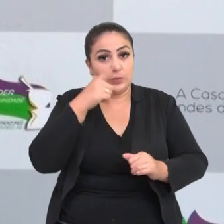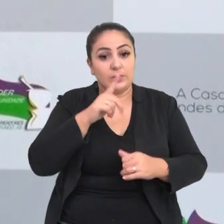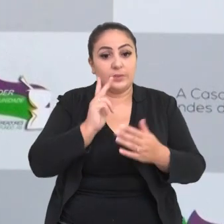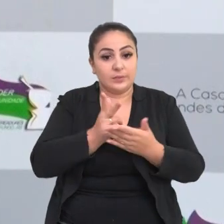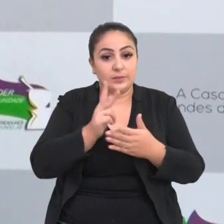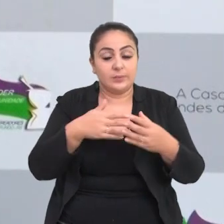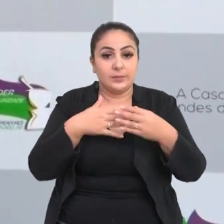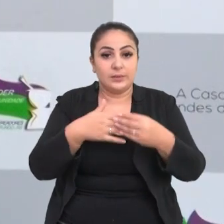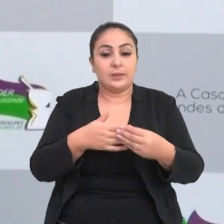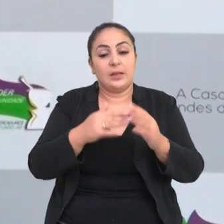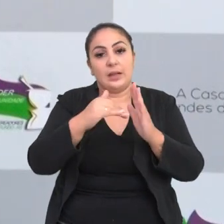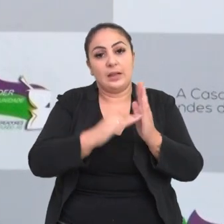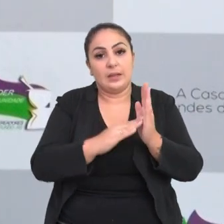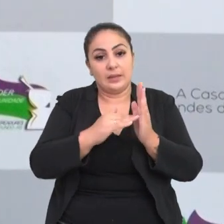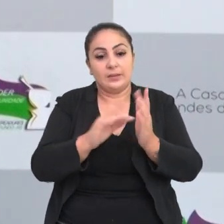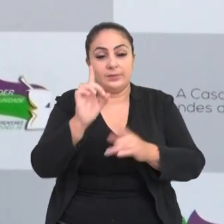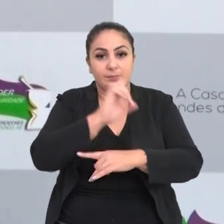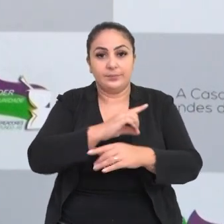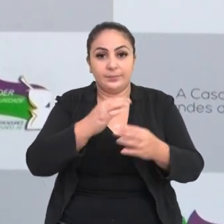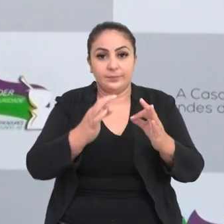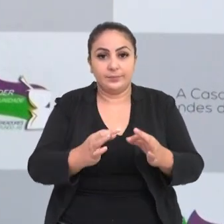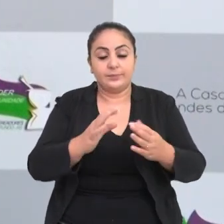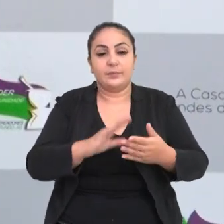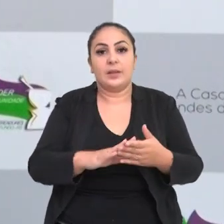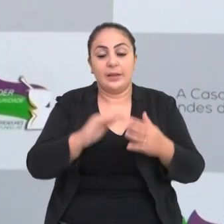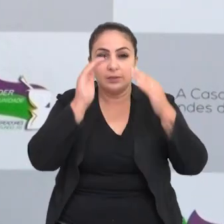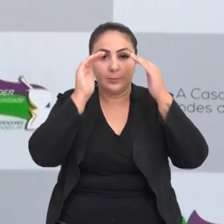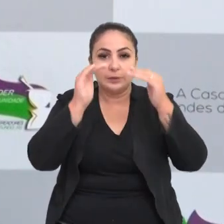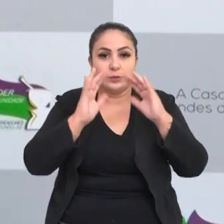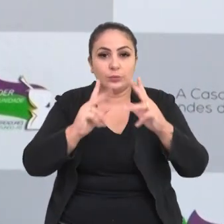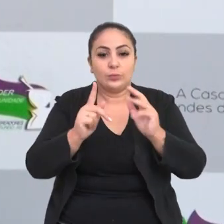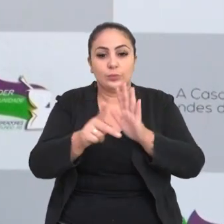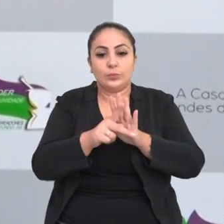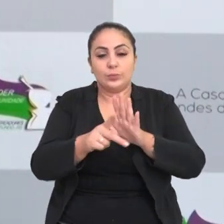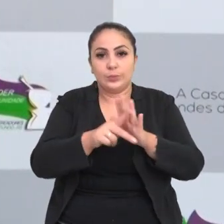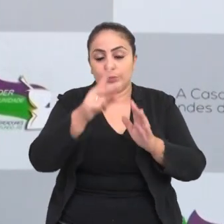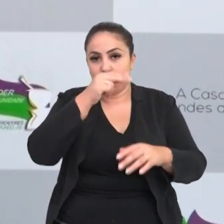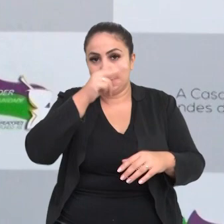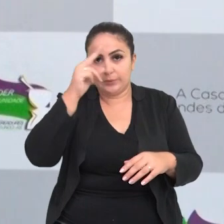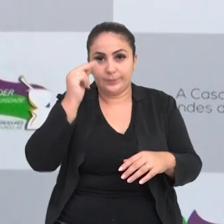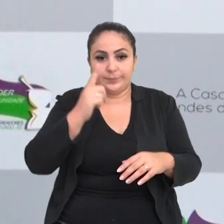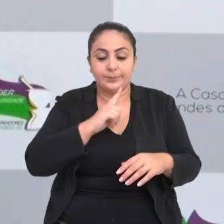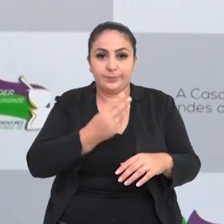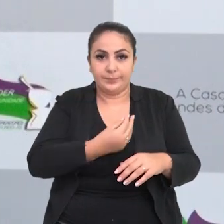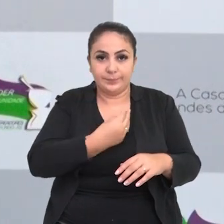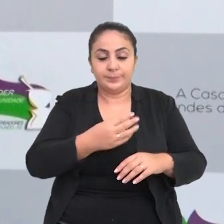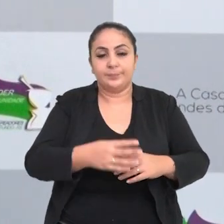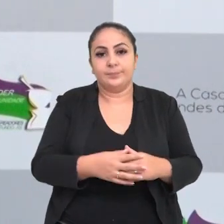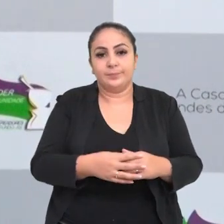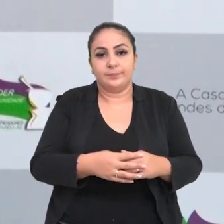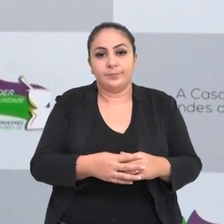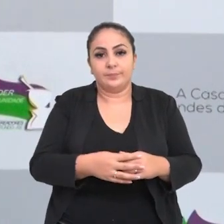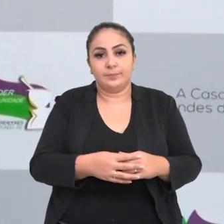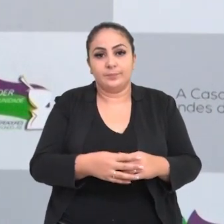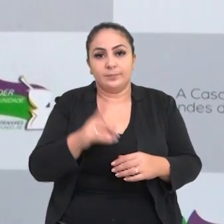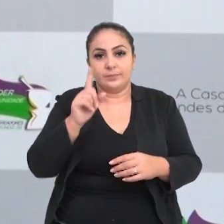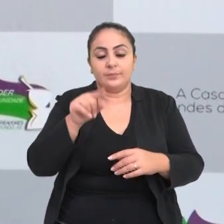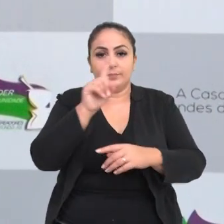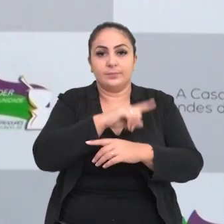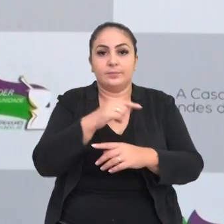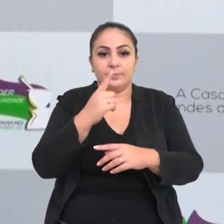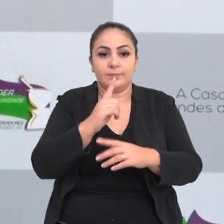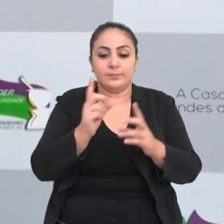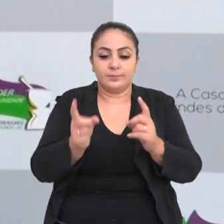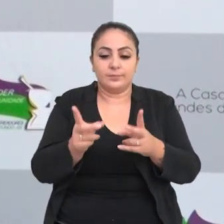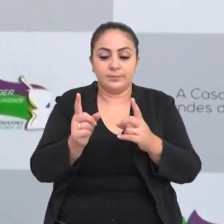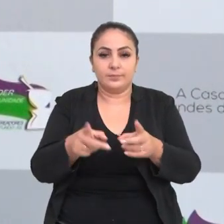que seguir esse calendário, respeitando esse calendário do município, que seria do município, que são as datas